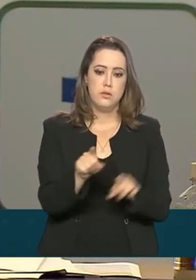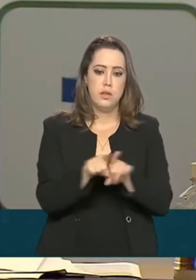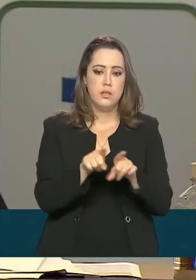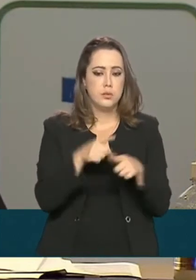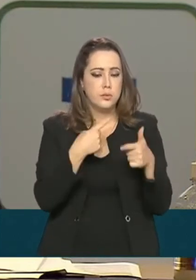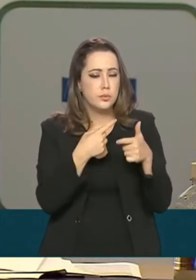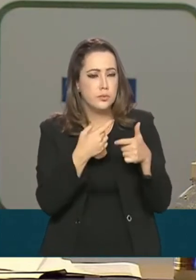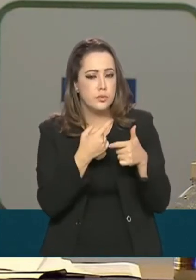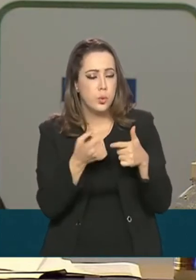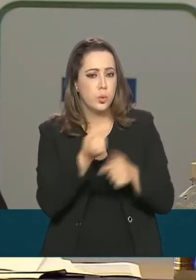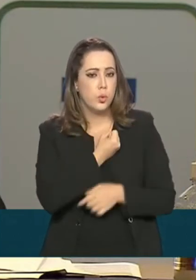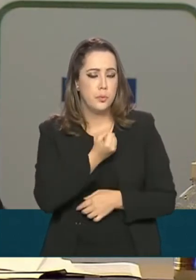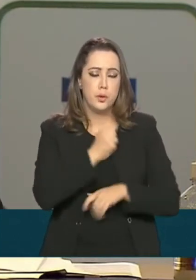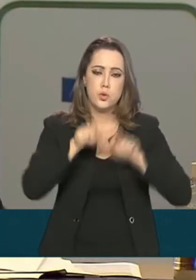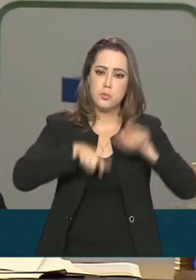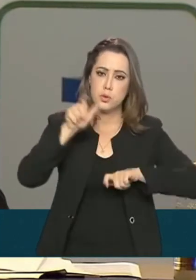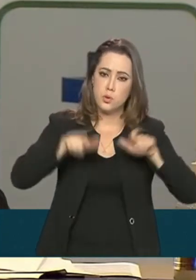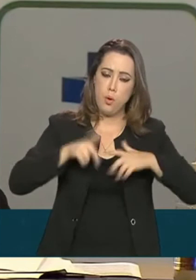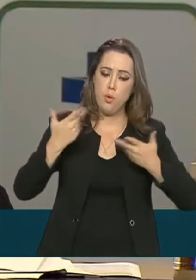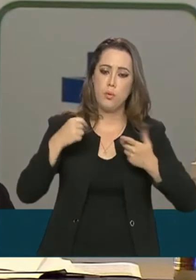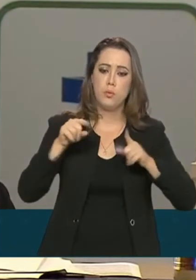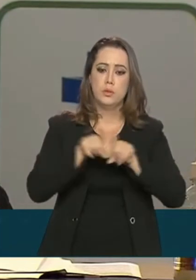de casos por região e por